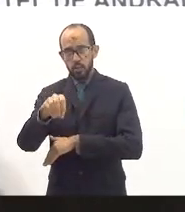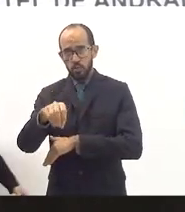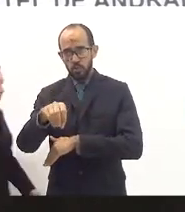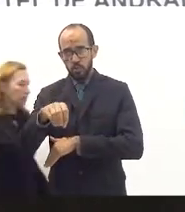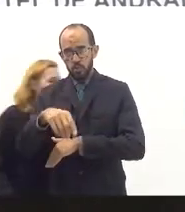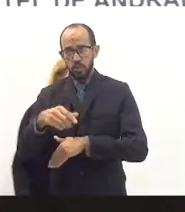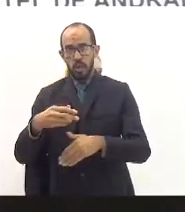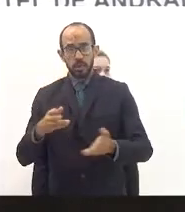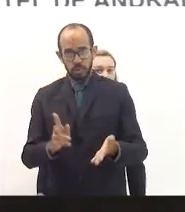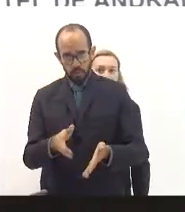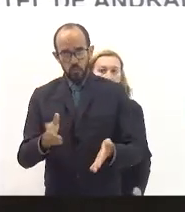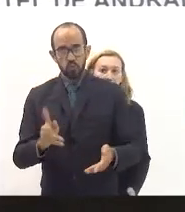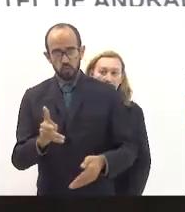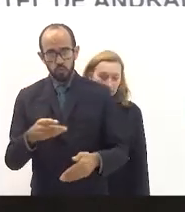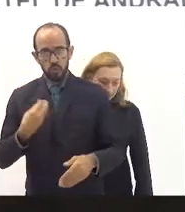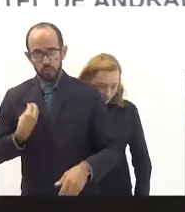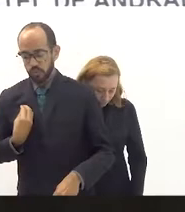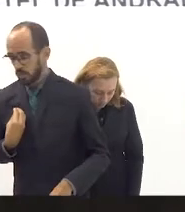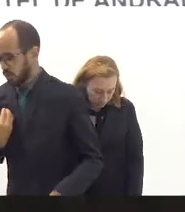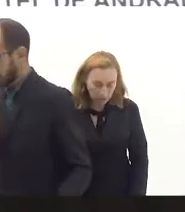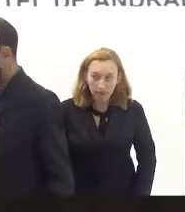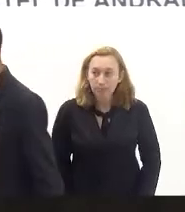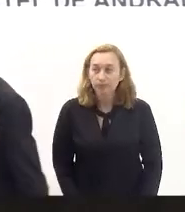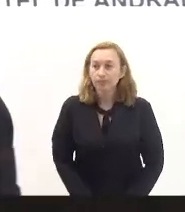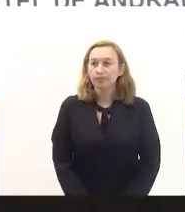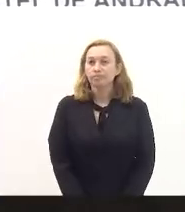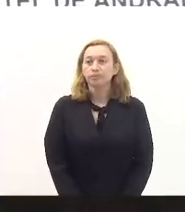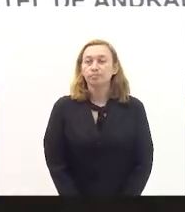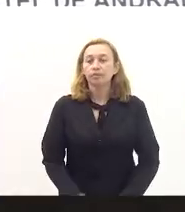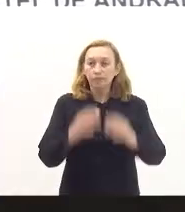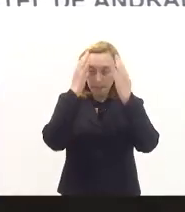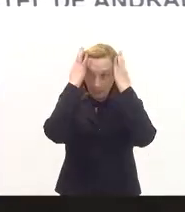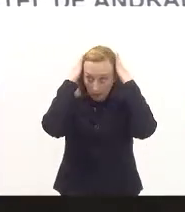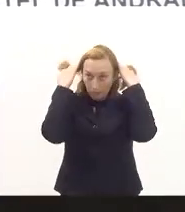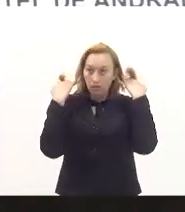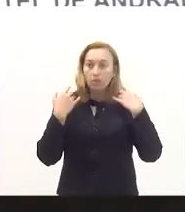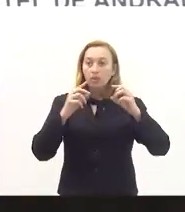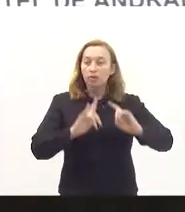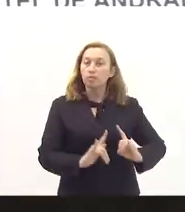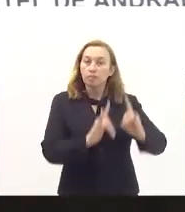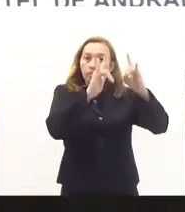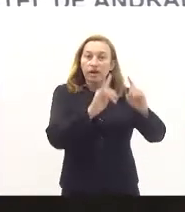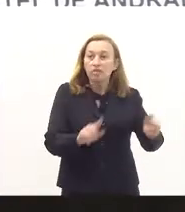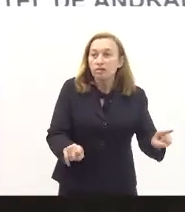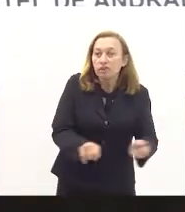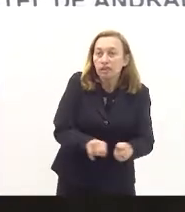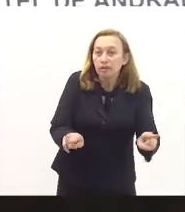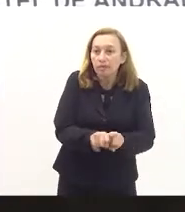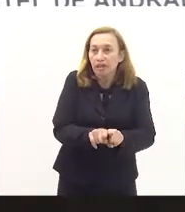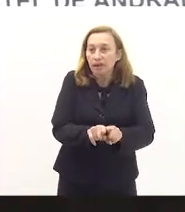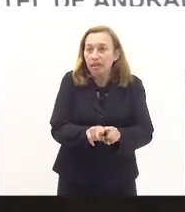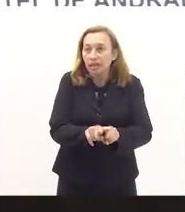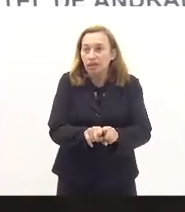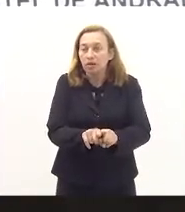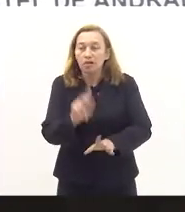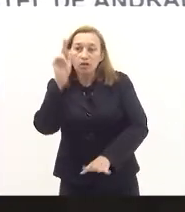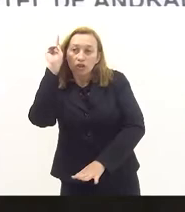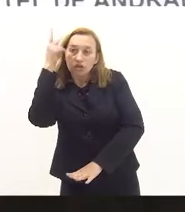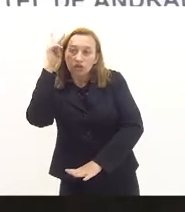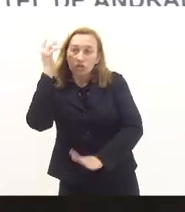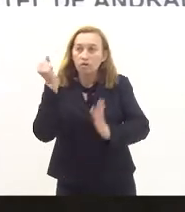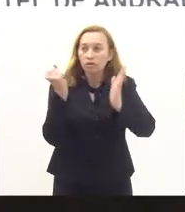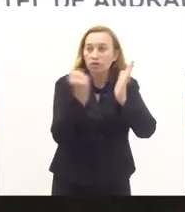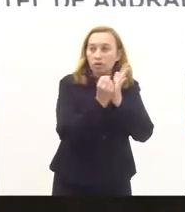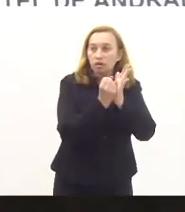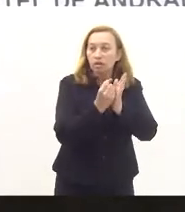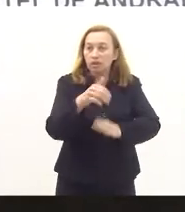funciona. Outra doação fundamental, um prédio também tombado pelo patrimônio histórico na Rua